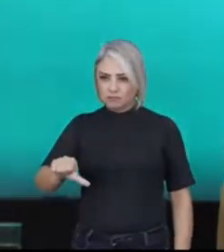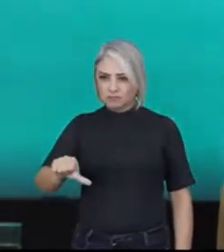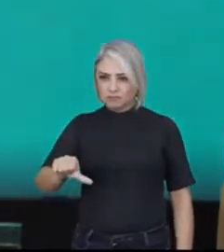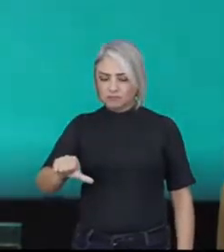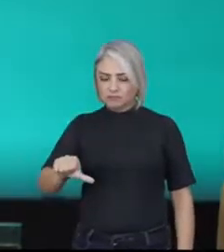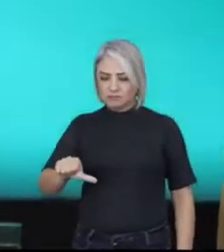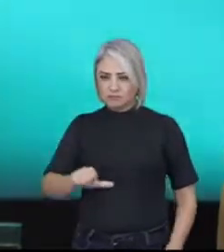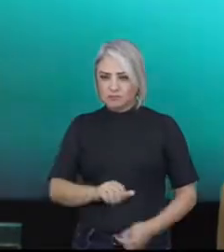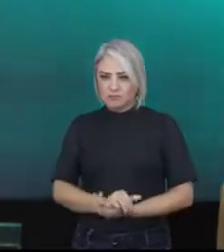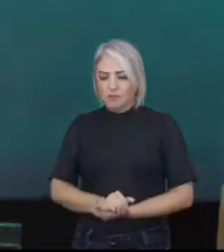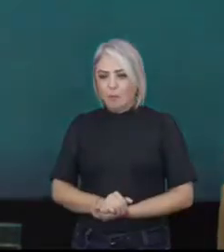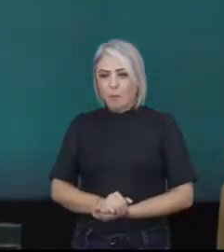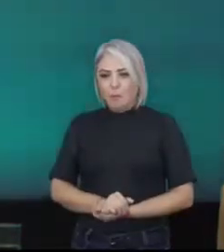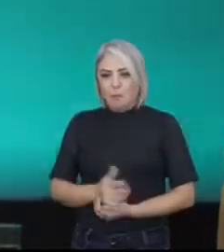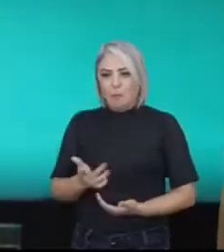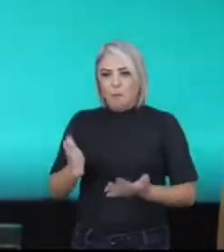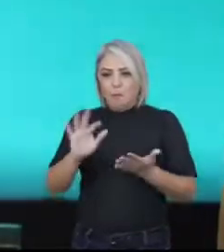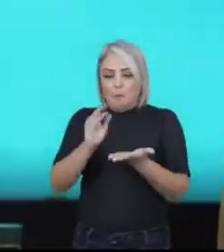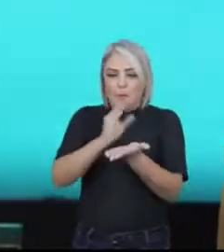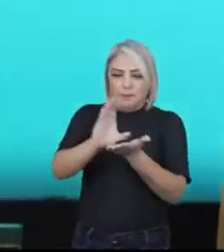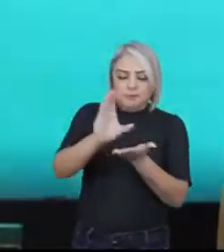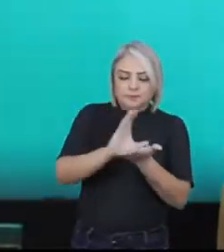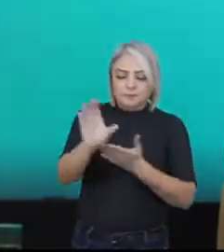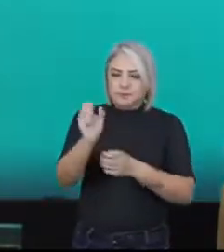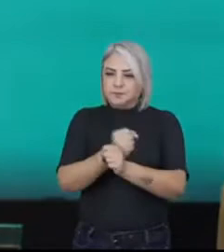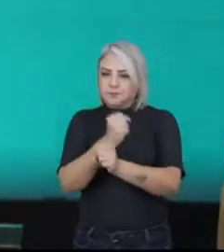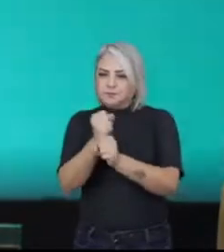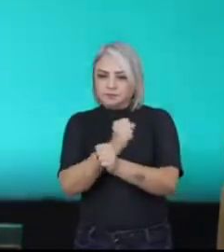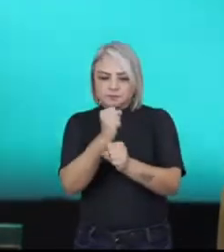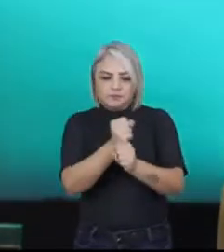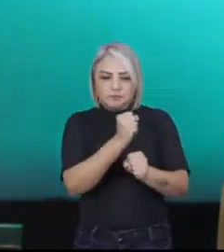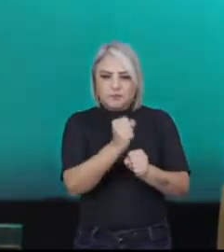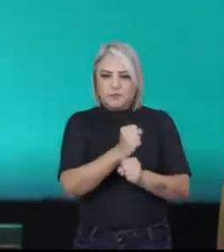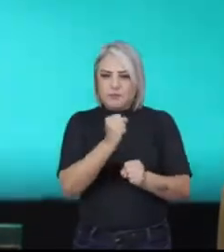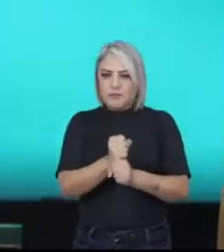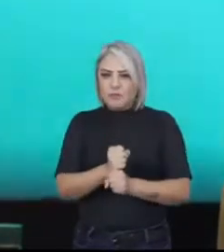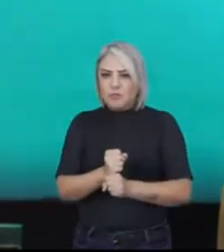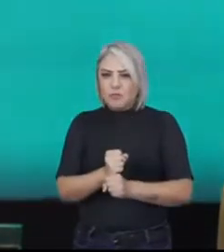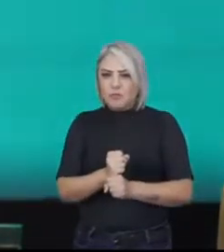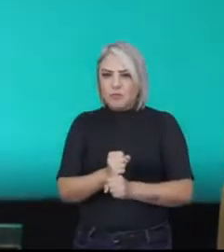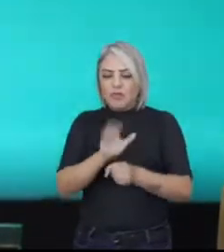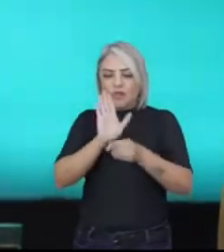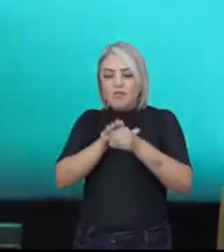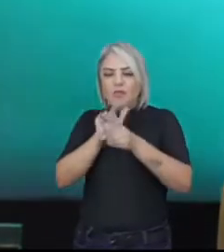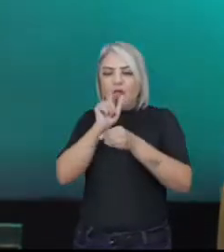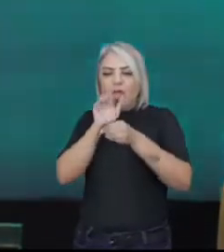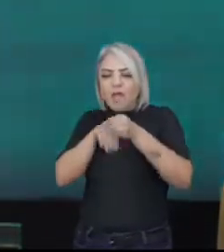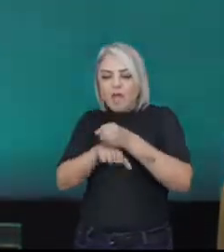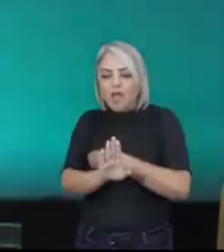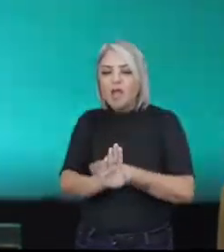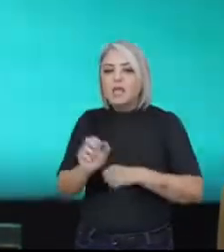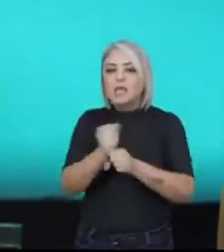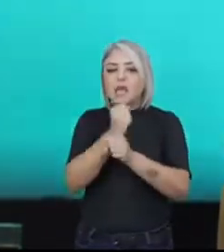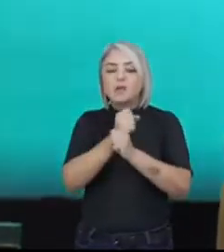Para financiar obras de saneamento e a construção de apartamentos e casas para a população de